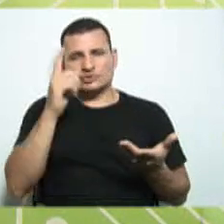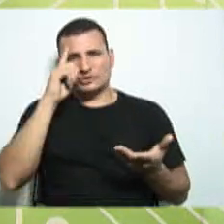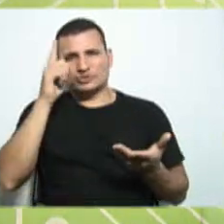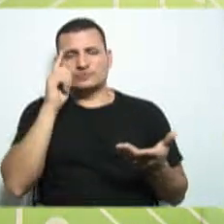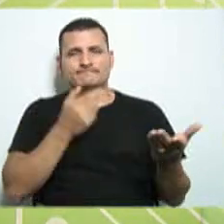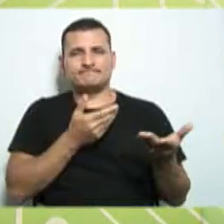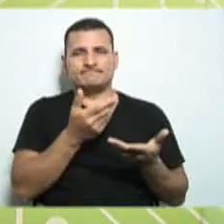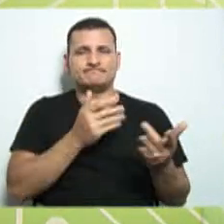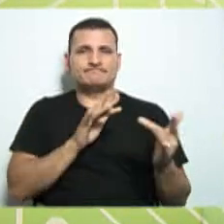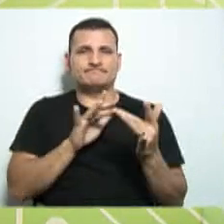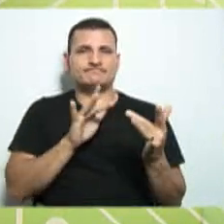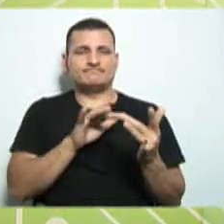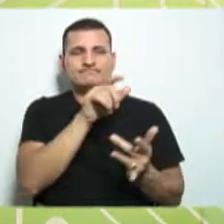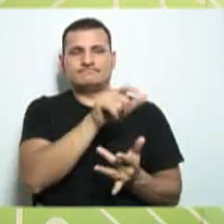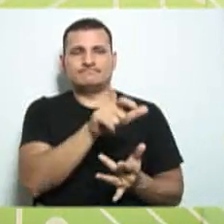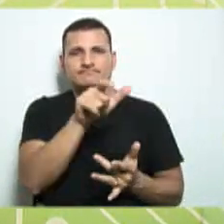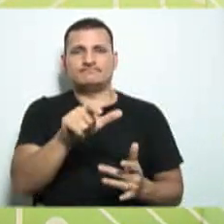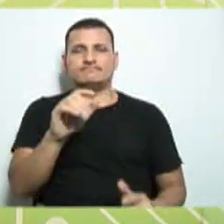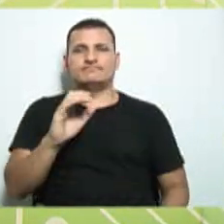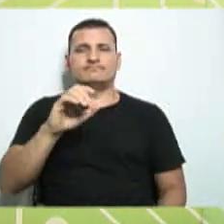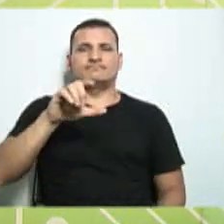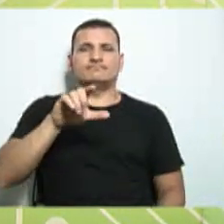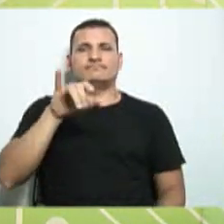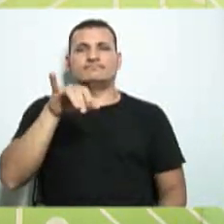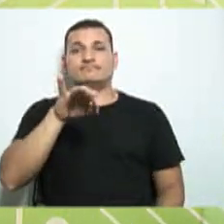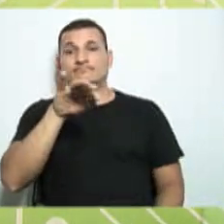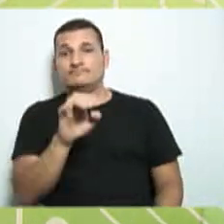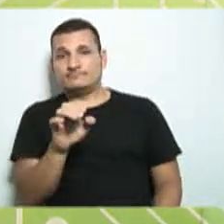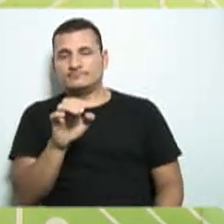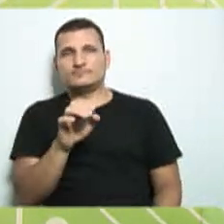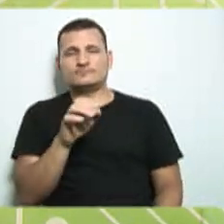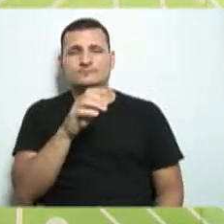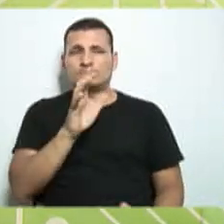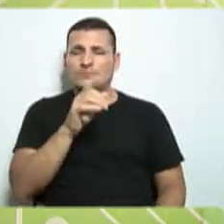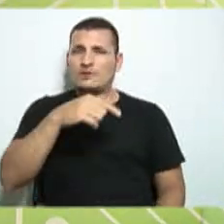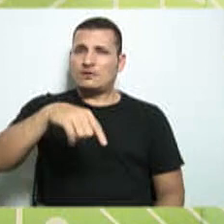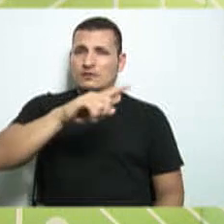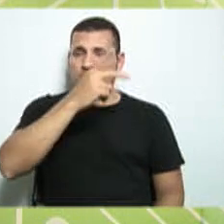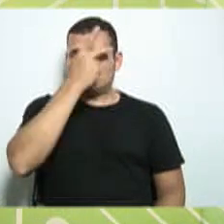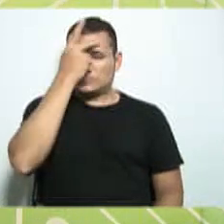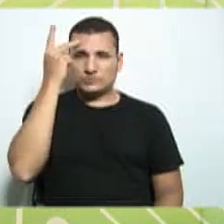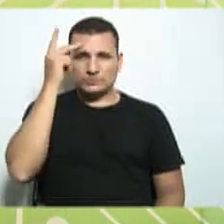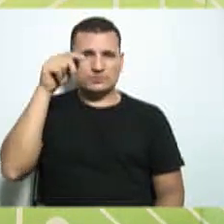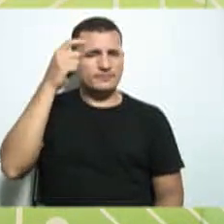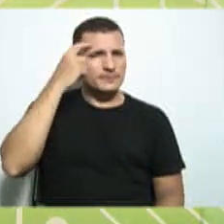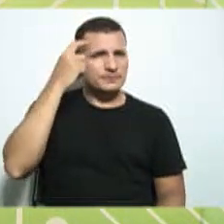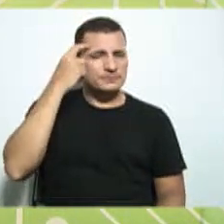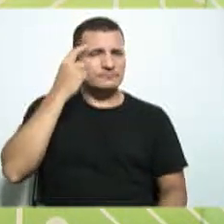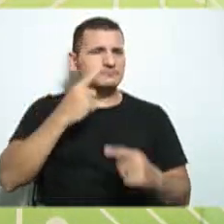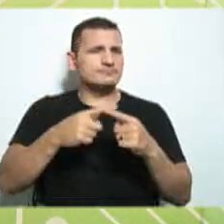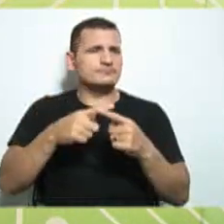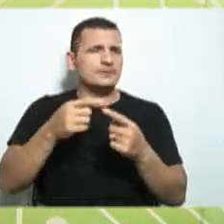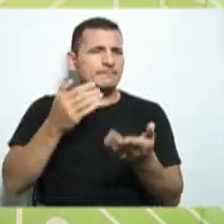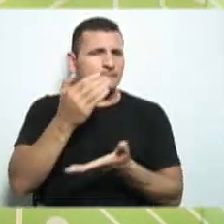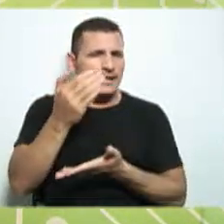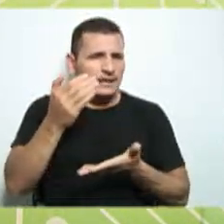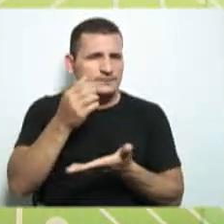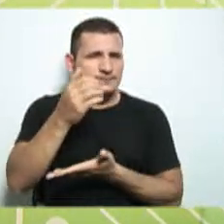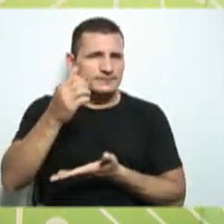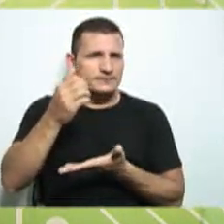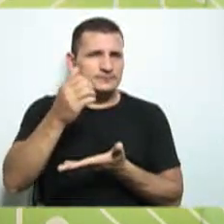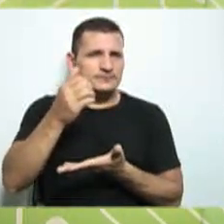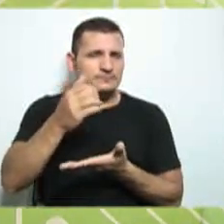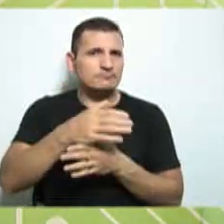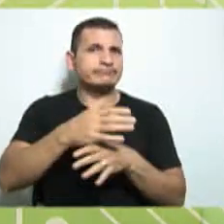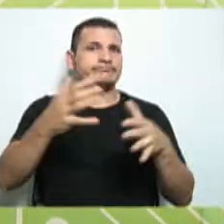ó, contato com o cliente. E aí essa pessoa fica ali, ó. São essas as pessoas, você pensa, por que a base é maior? Porque a base